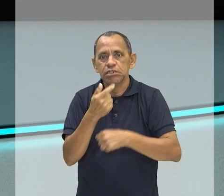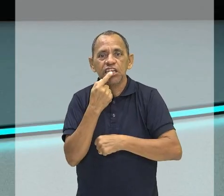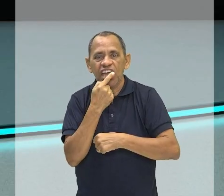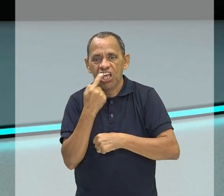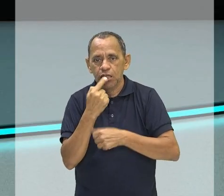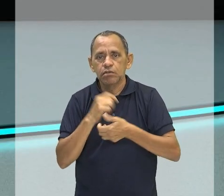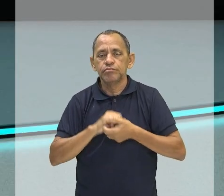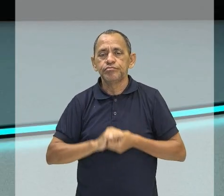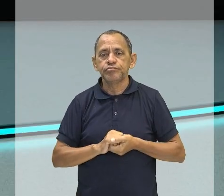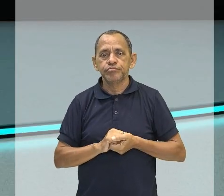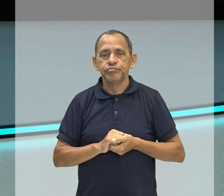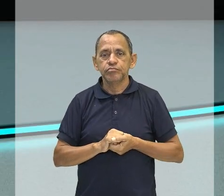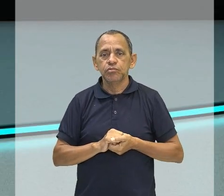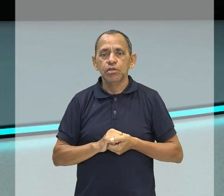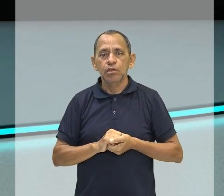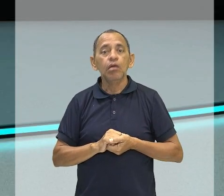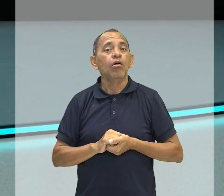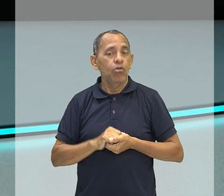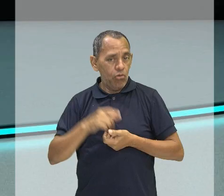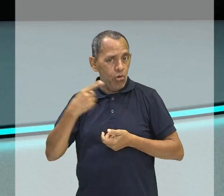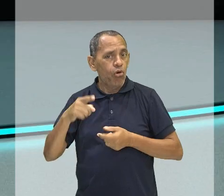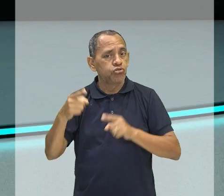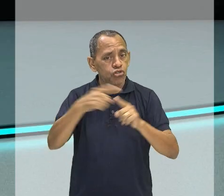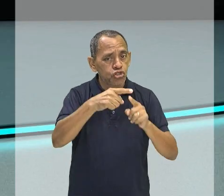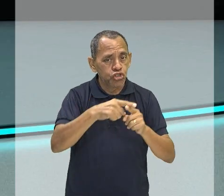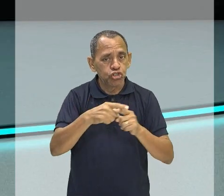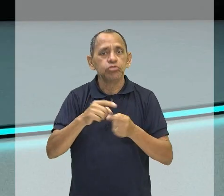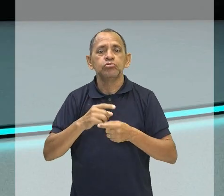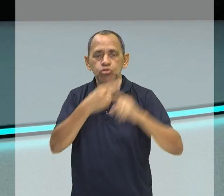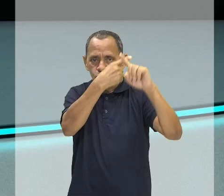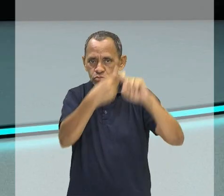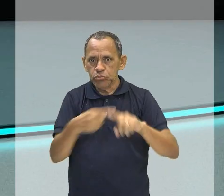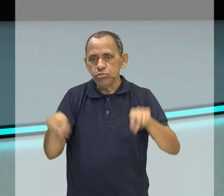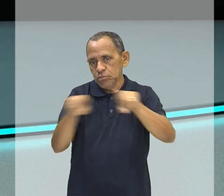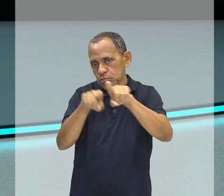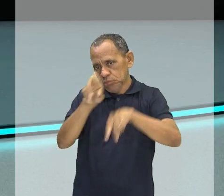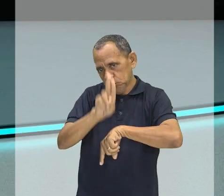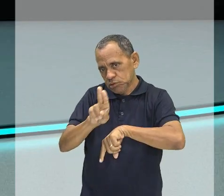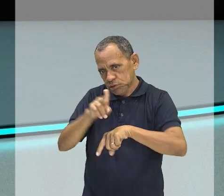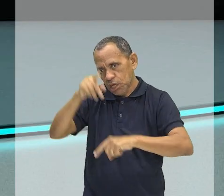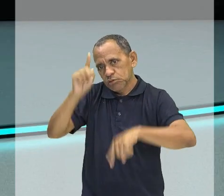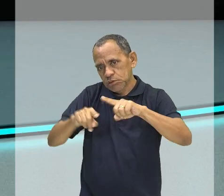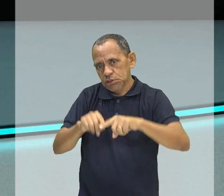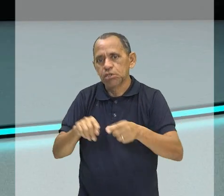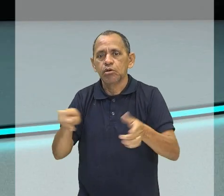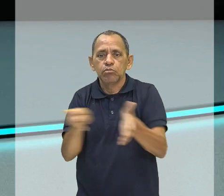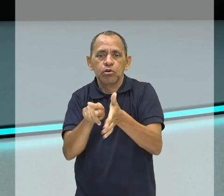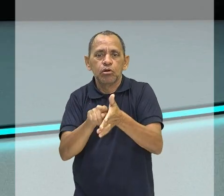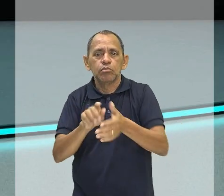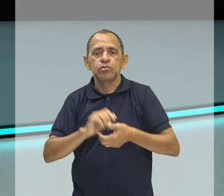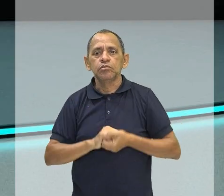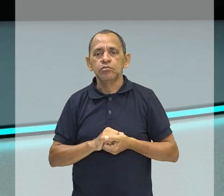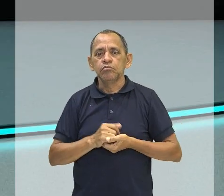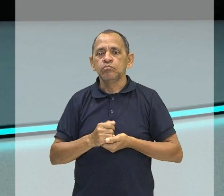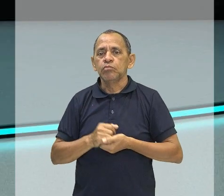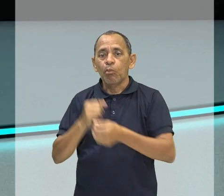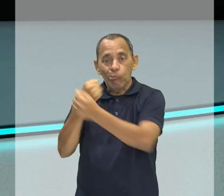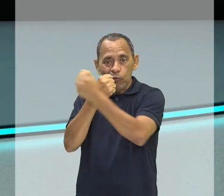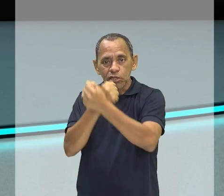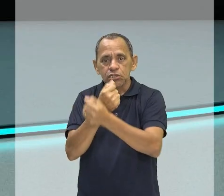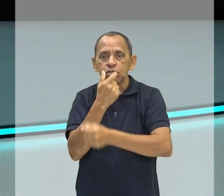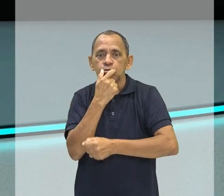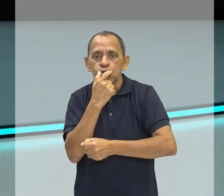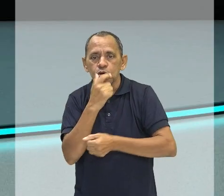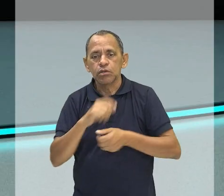karatê, mas em outras artes marciais, em outras lutas também são utilizadas. Nós temos aqui também o uso do protetor